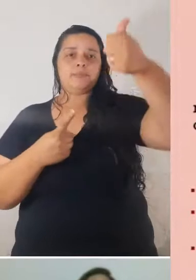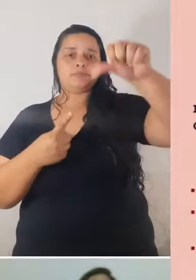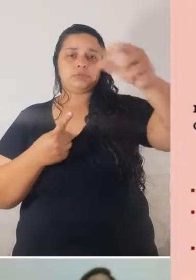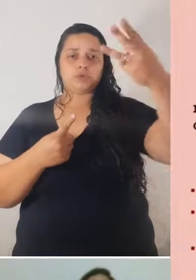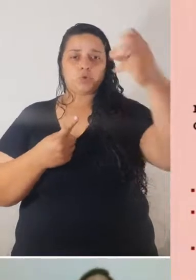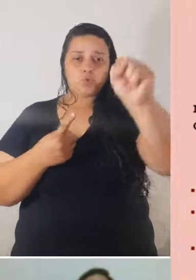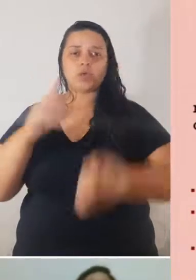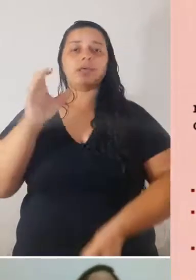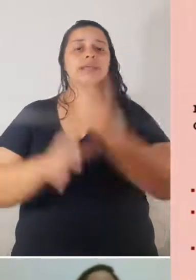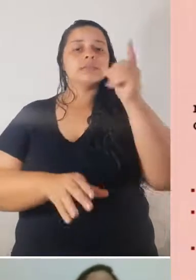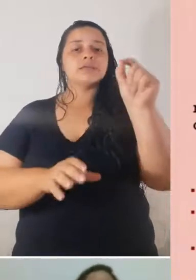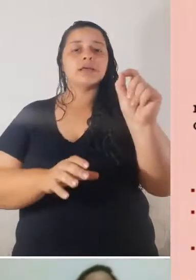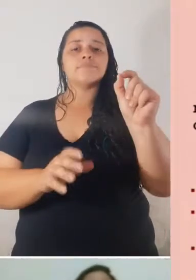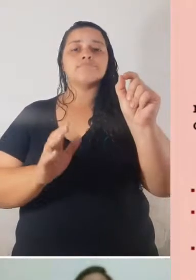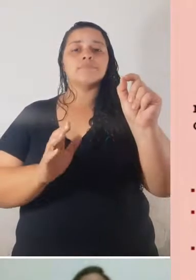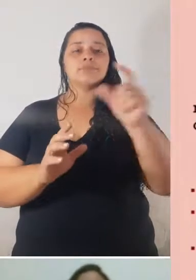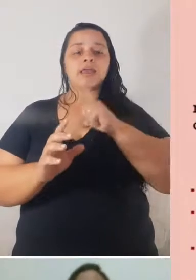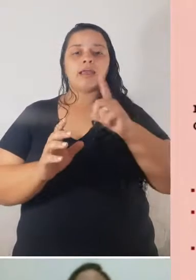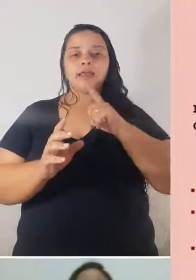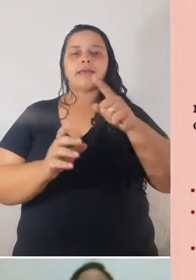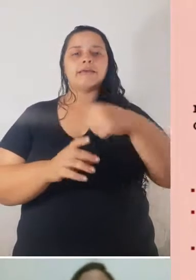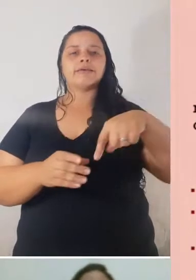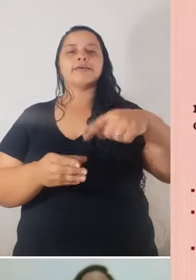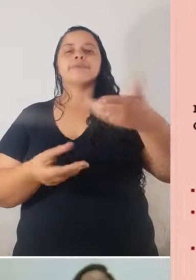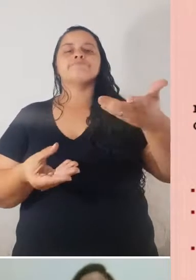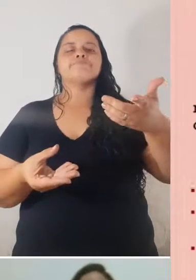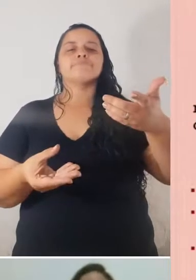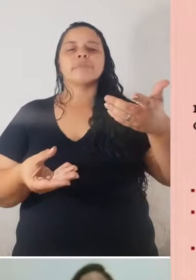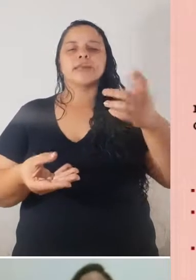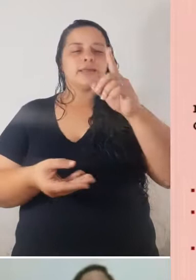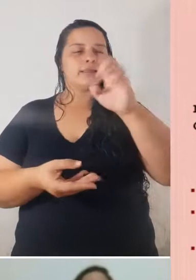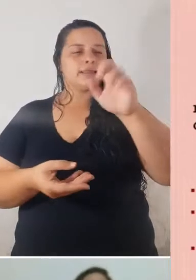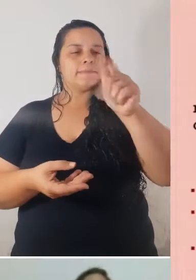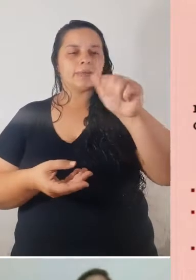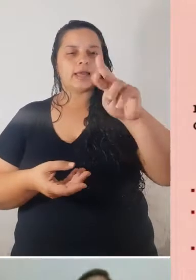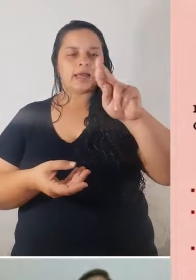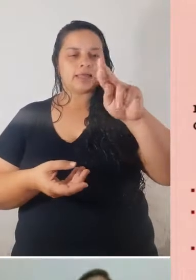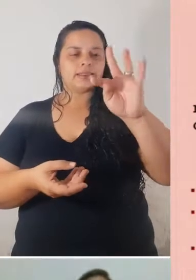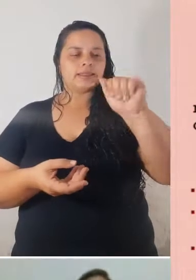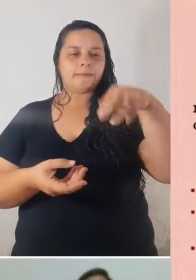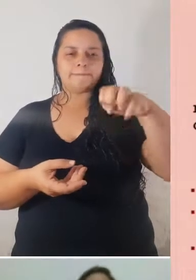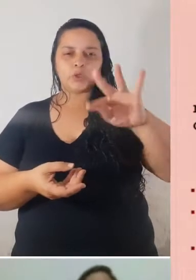a criação do Departamento Administrativo do Serviço Público, o DASP, que tinha como